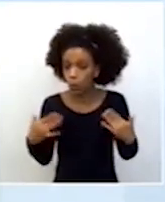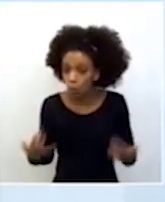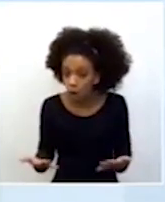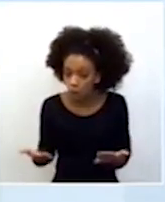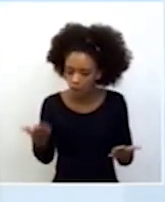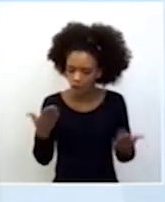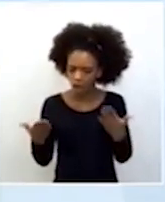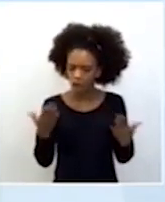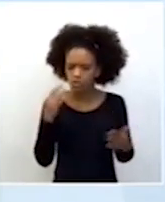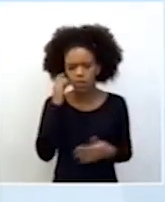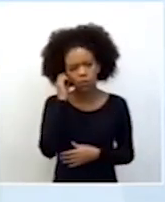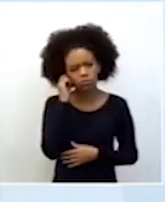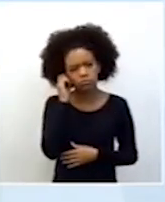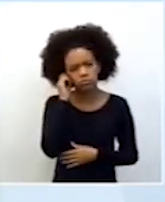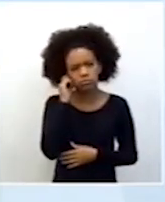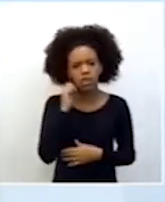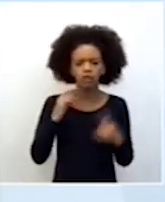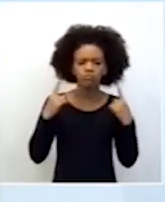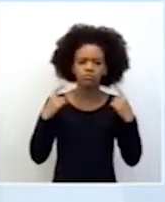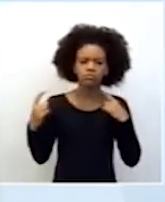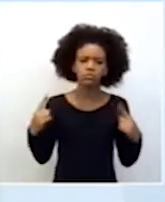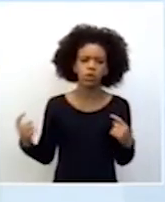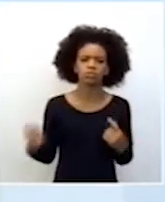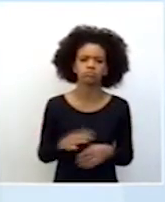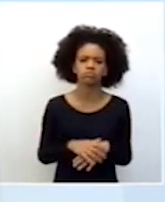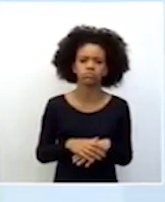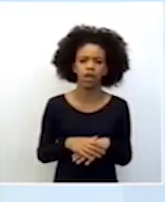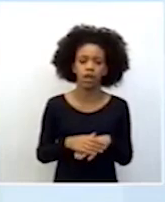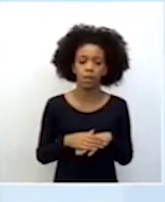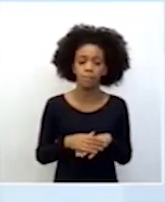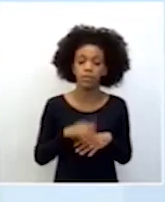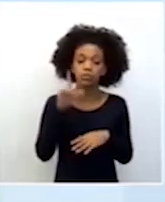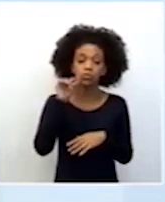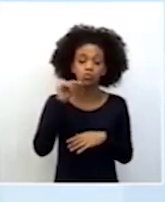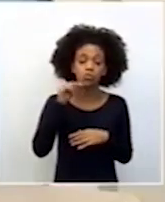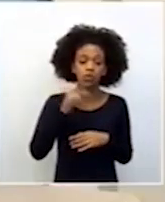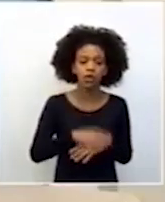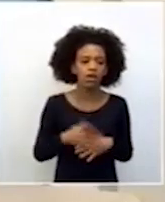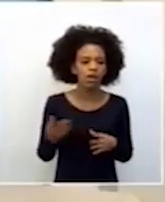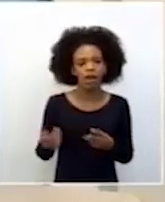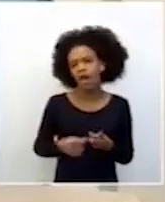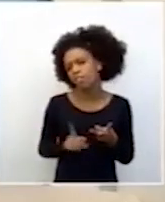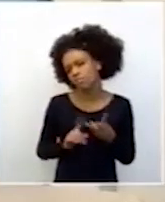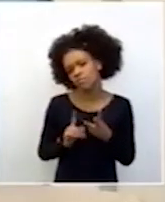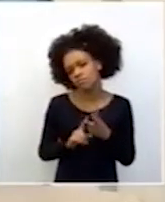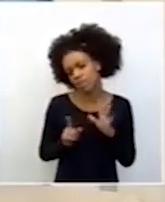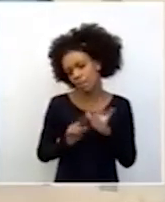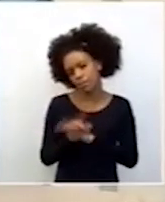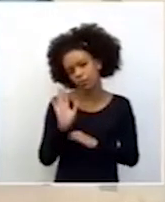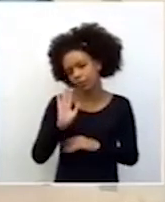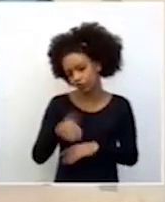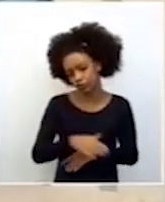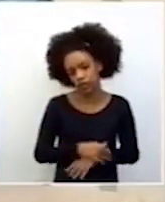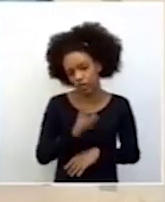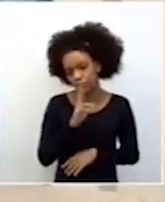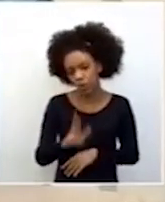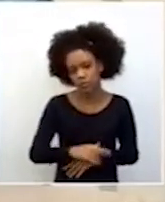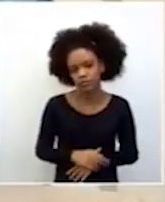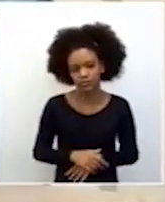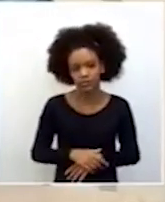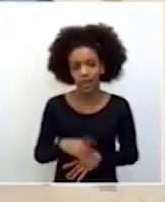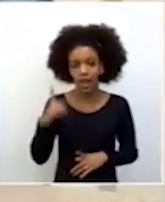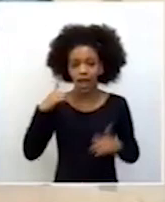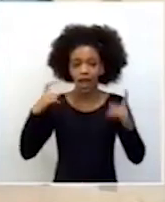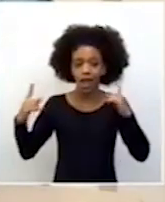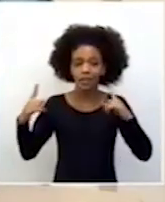relação das notas musicais com os sons emitidos pelos pássaros? Ó, na terceira pergunta já está aí escrito. As notas